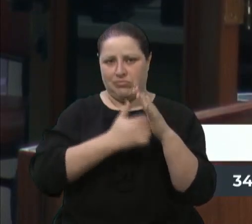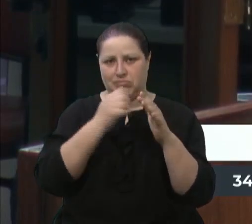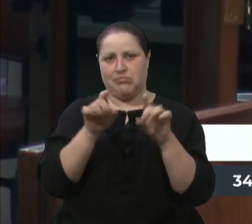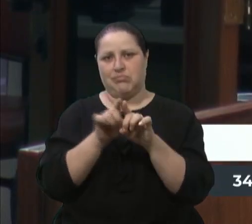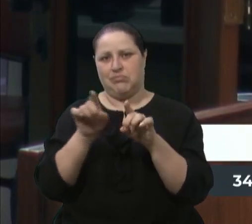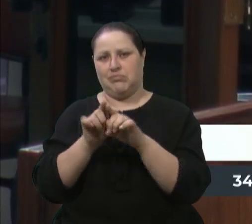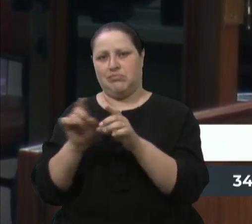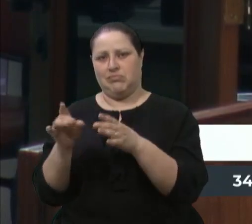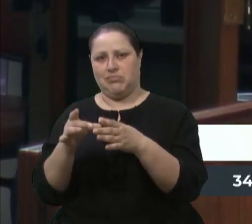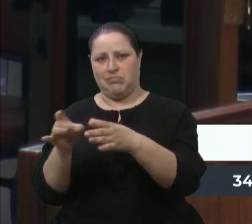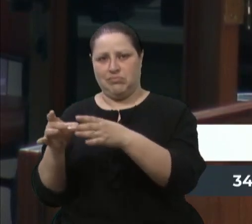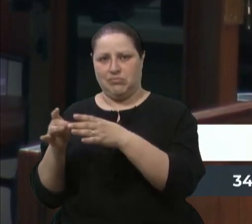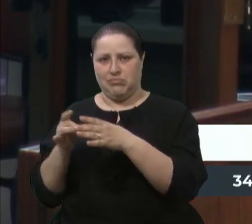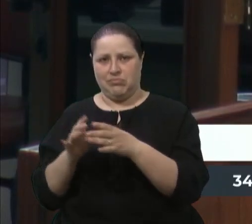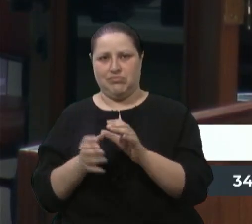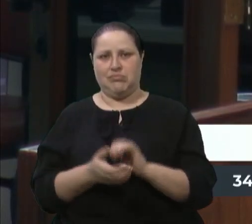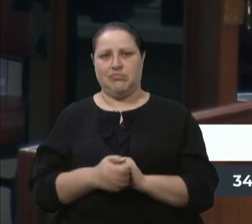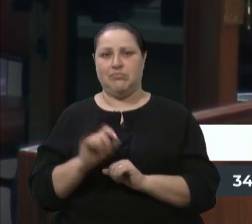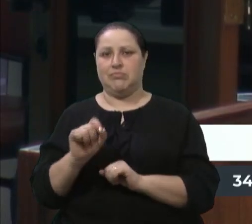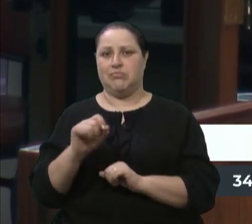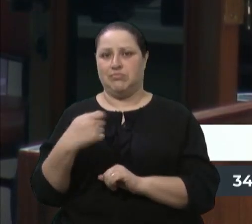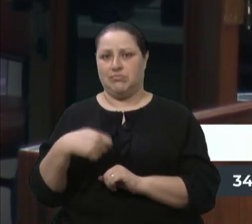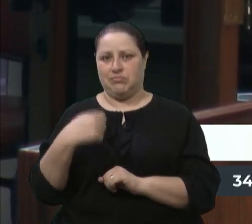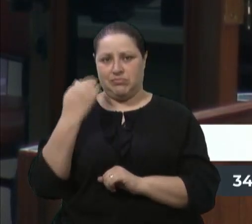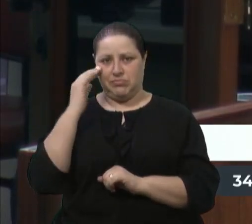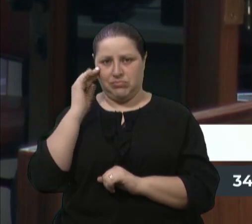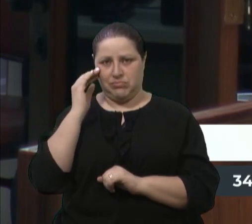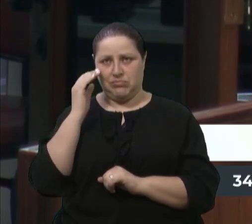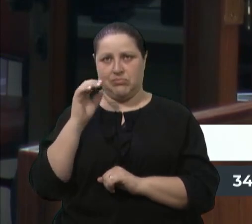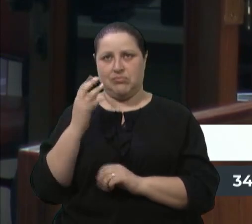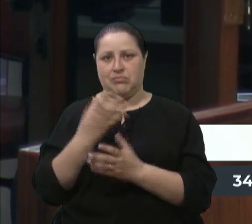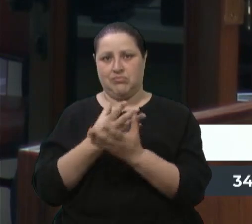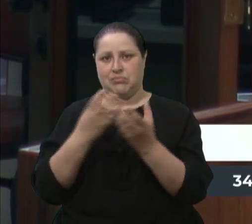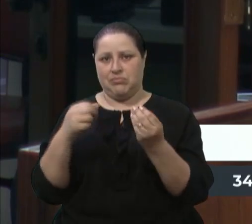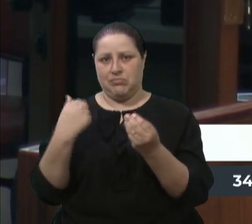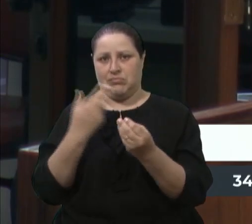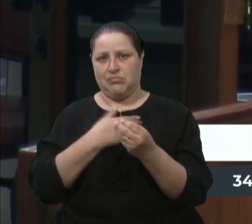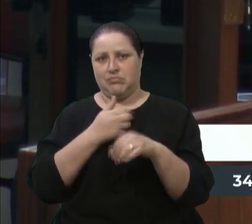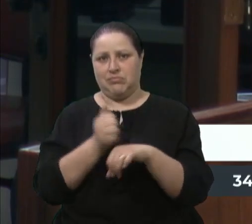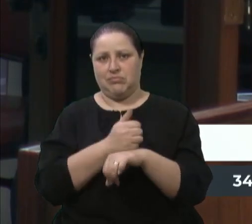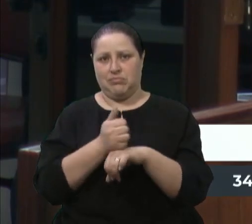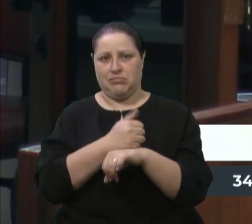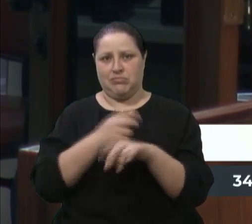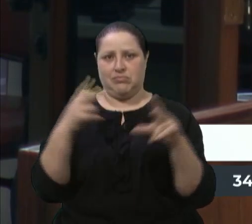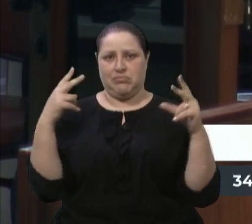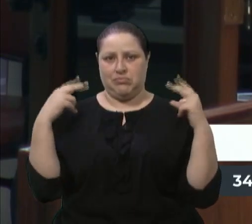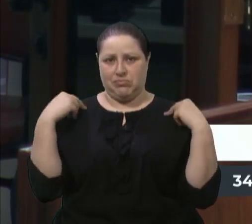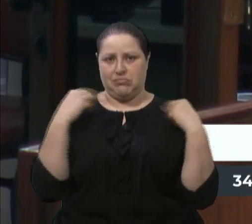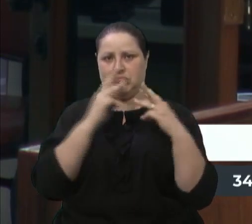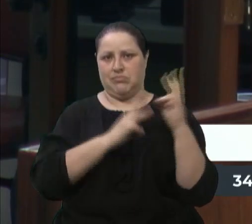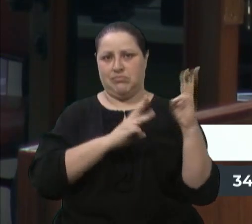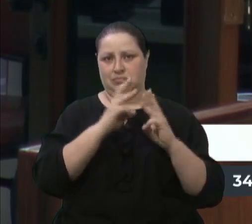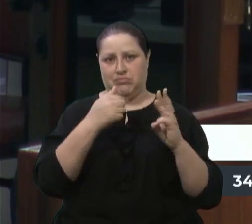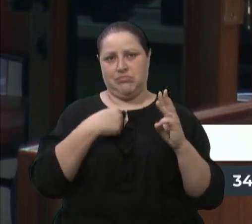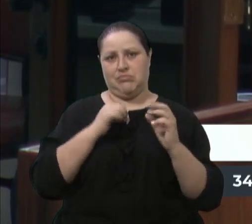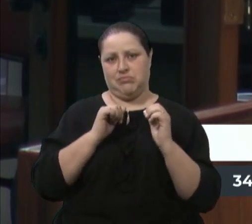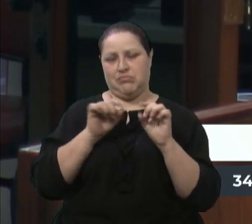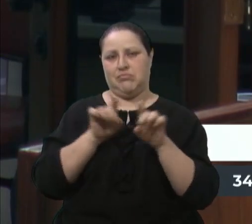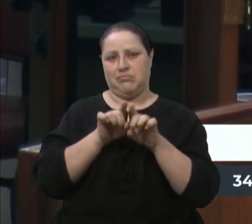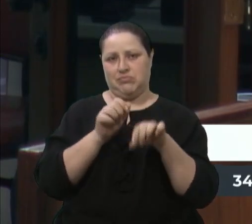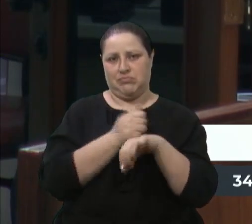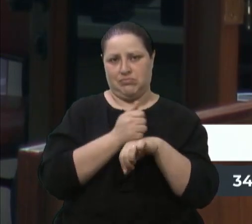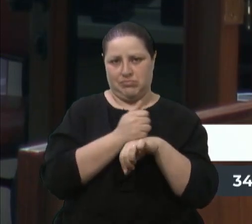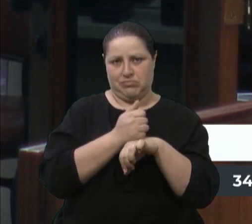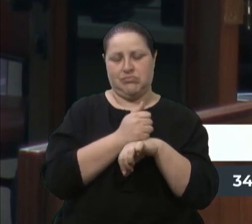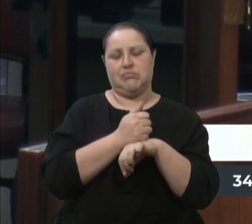Então, nós temos que entender que muitos de nós, motoristas de van, que eu me incluo nessa classe, a gente